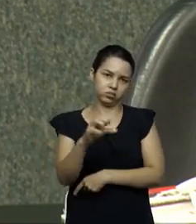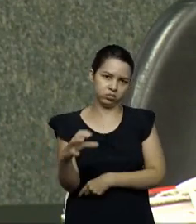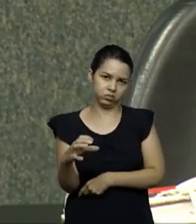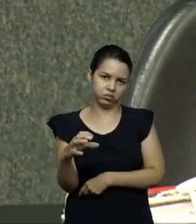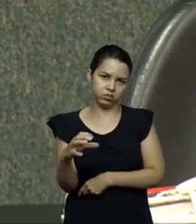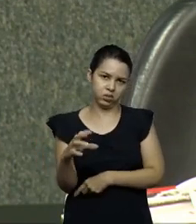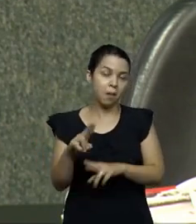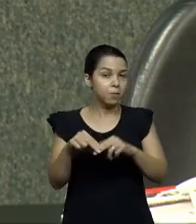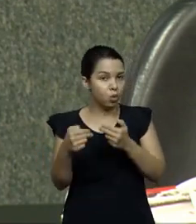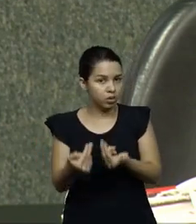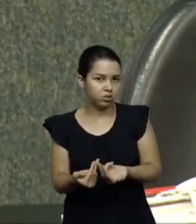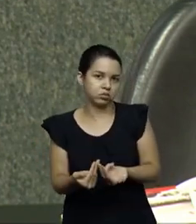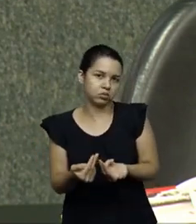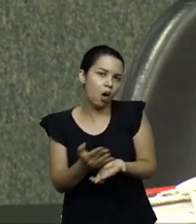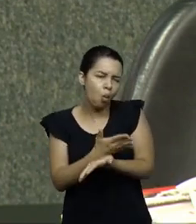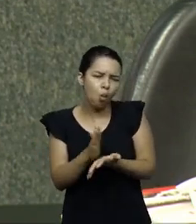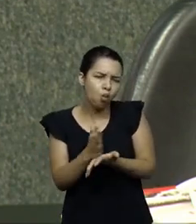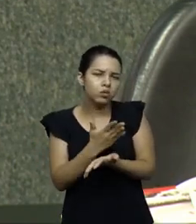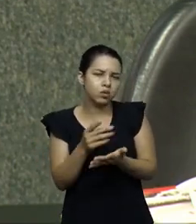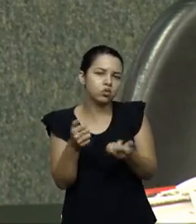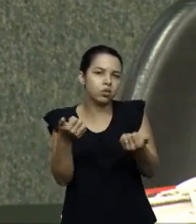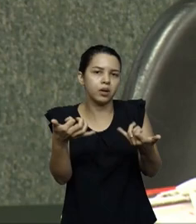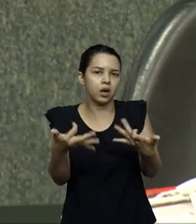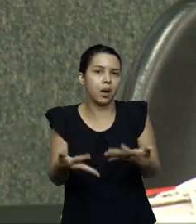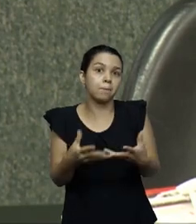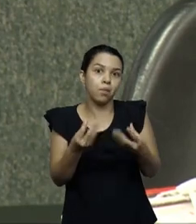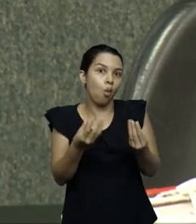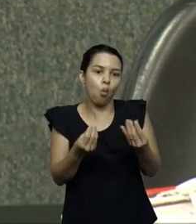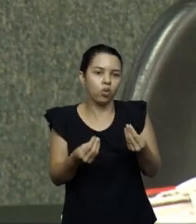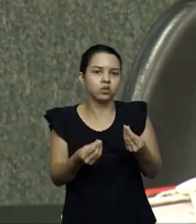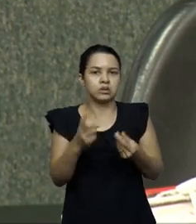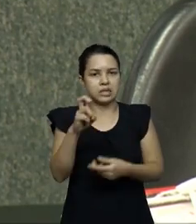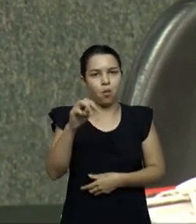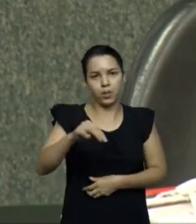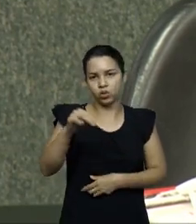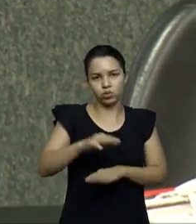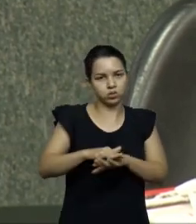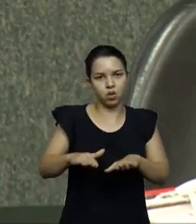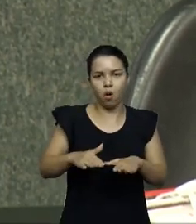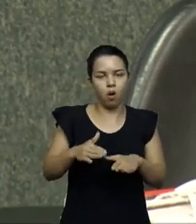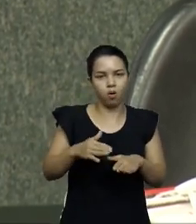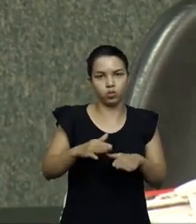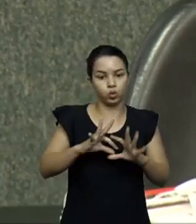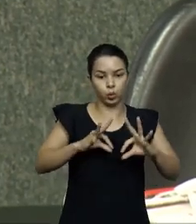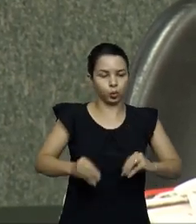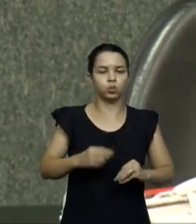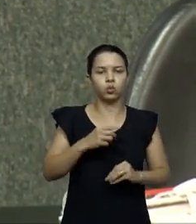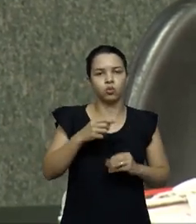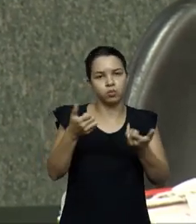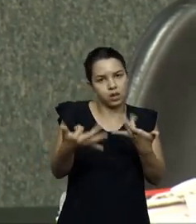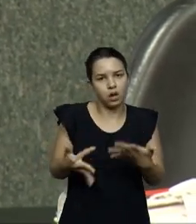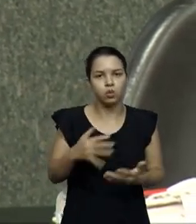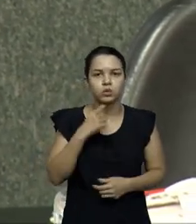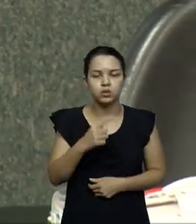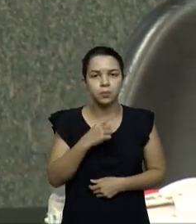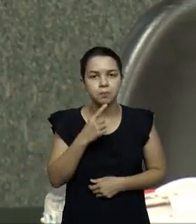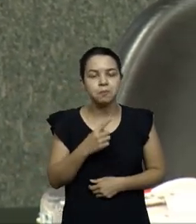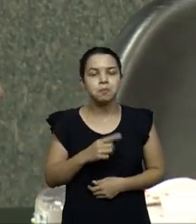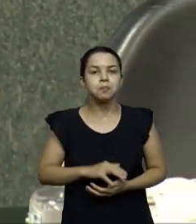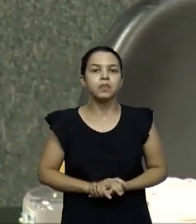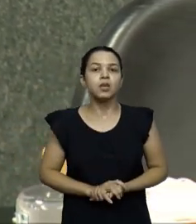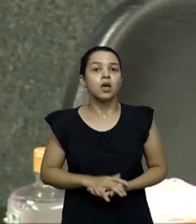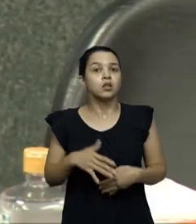leis são alguns elementos que eu estou trazendo aqui porque cinco minutos não dá para falar tudo mas é isso com relação ao processo seletivo